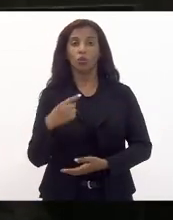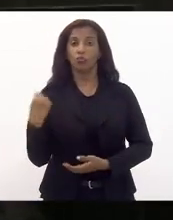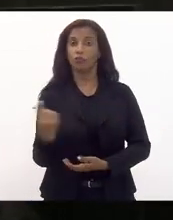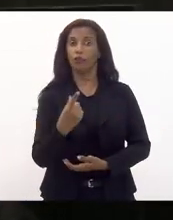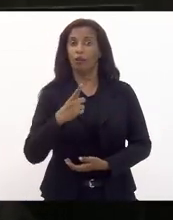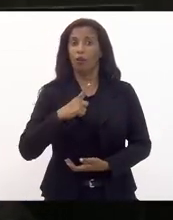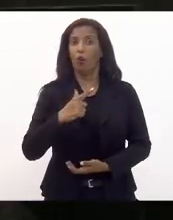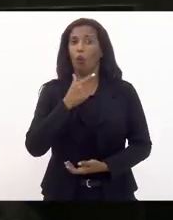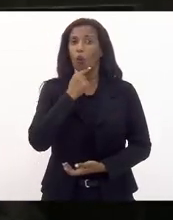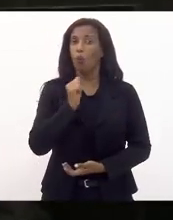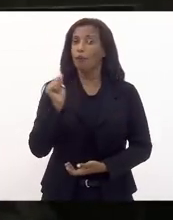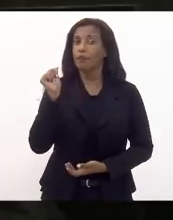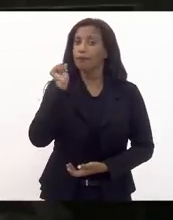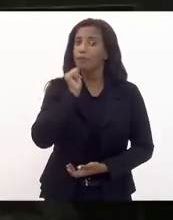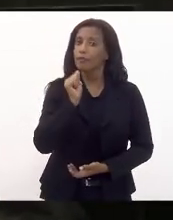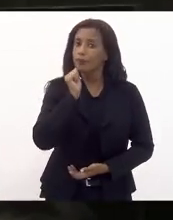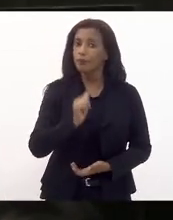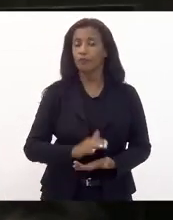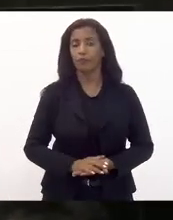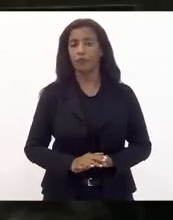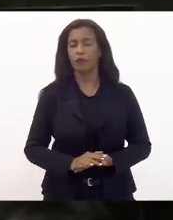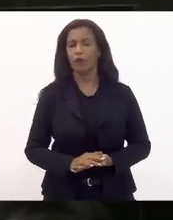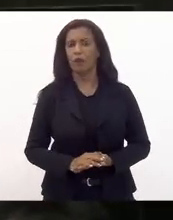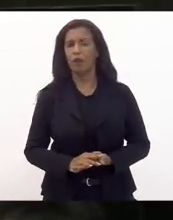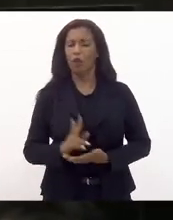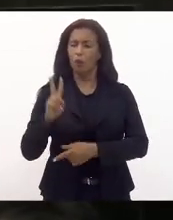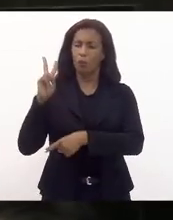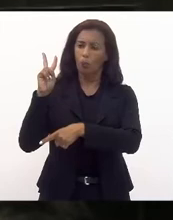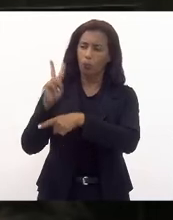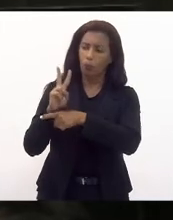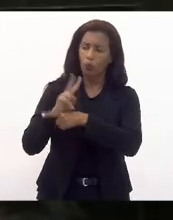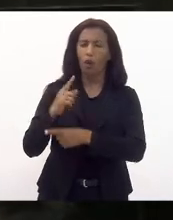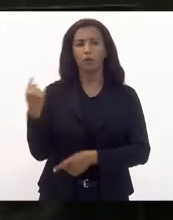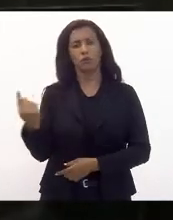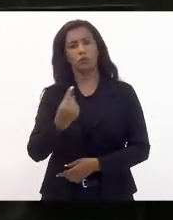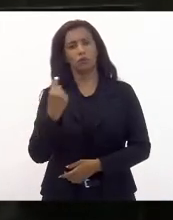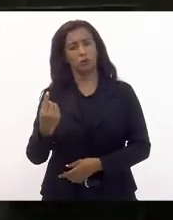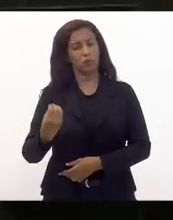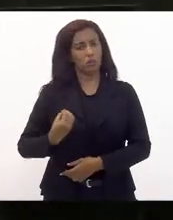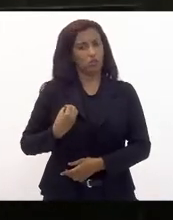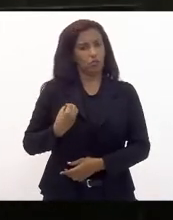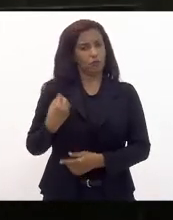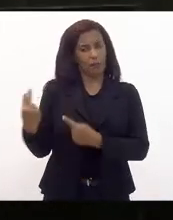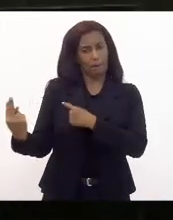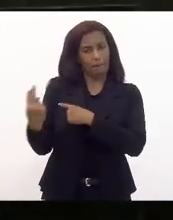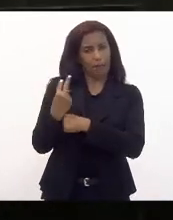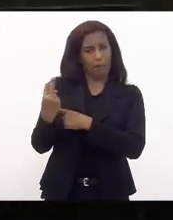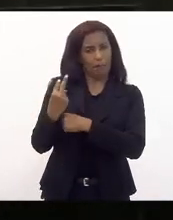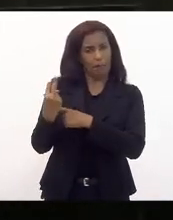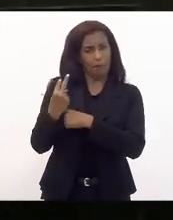nós temos homens e mulheres guardando as nossas vidas fazendo as nossas proteções